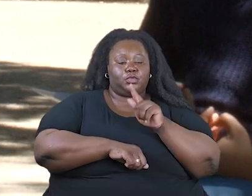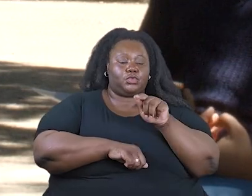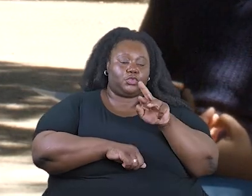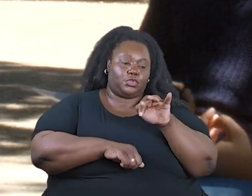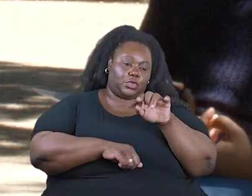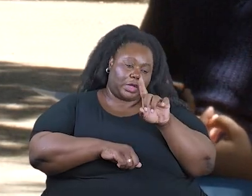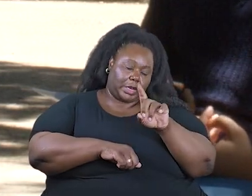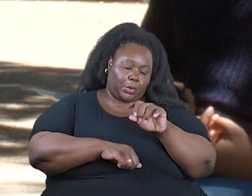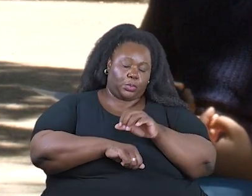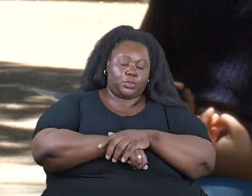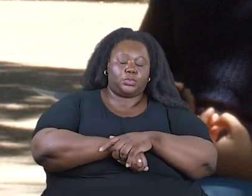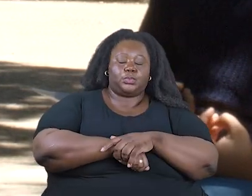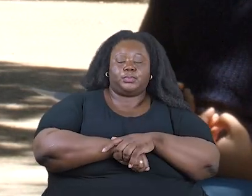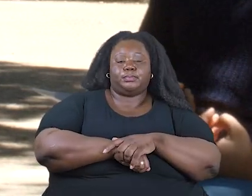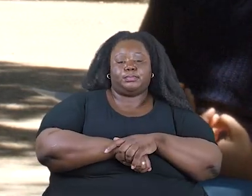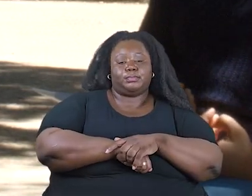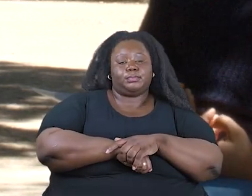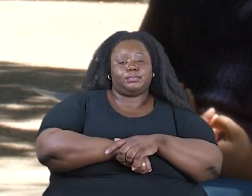o